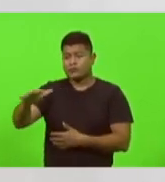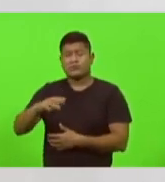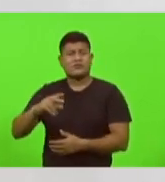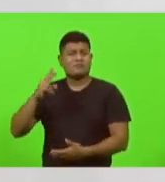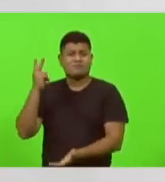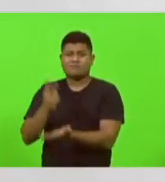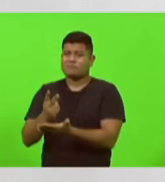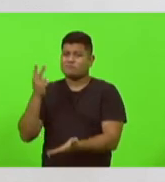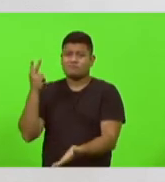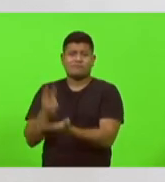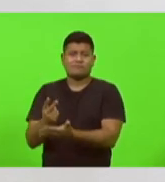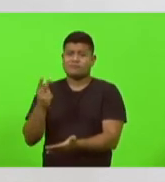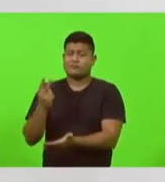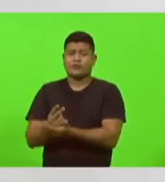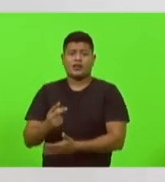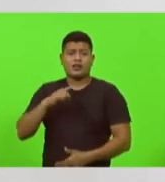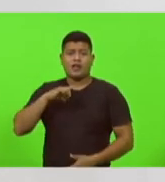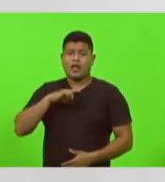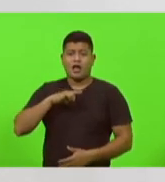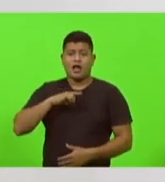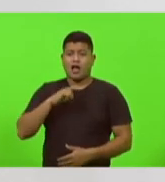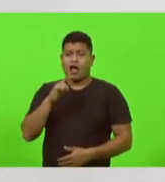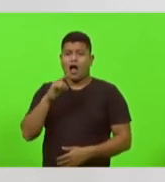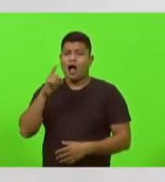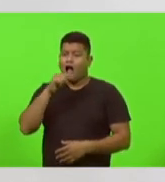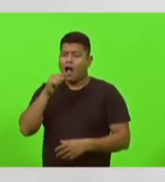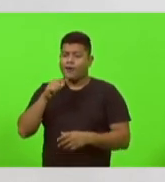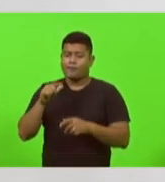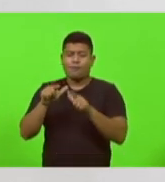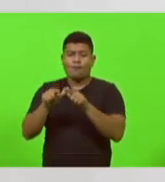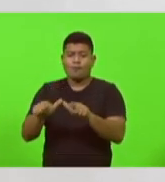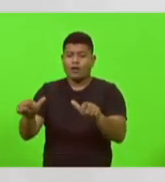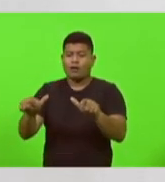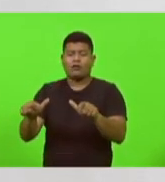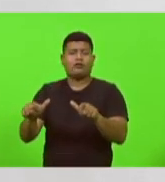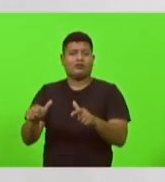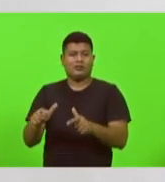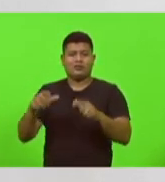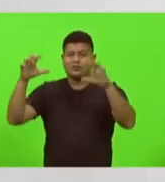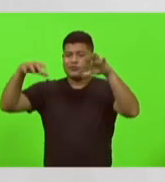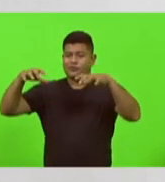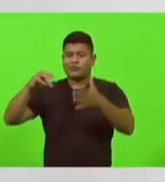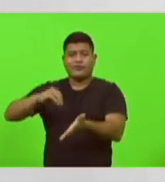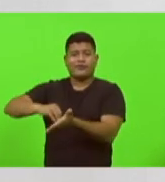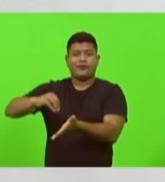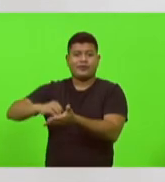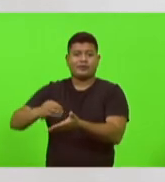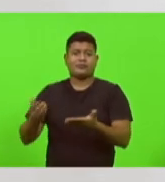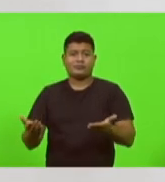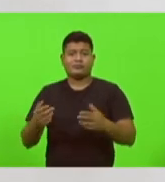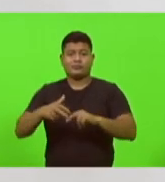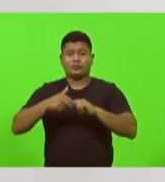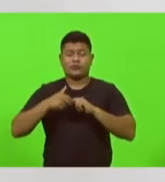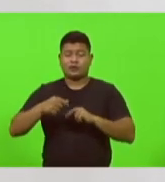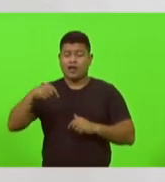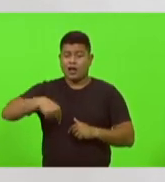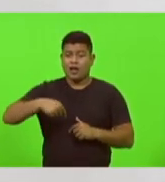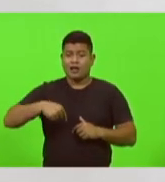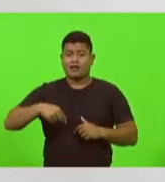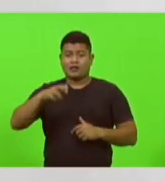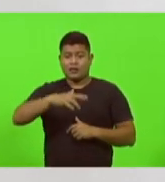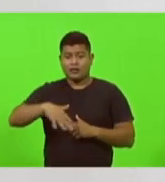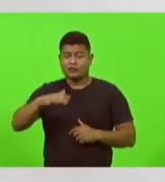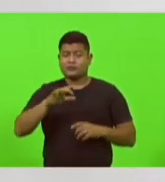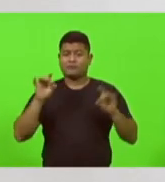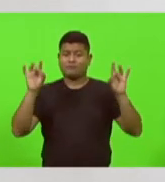estiagem. Portanto, a nossa região, ela é uma região privilegiada por